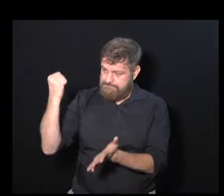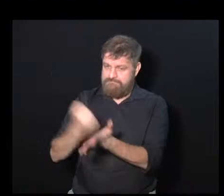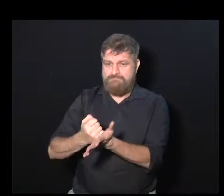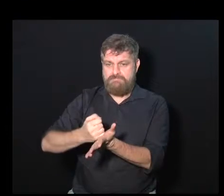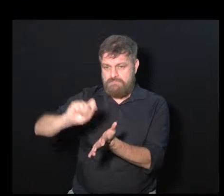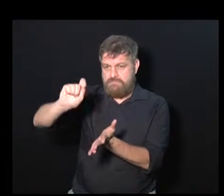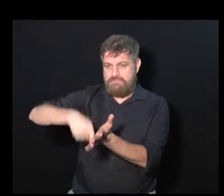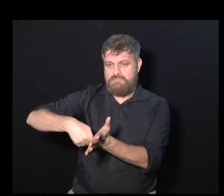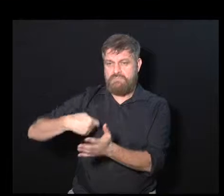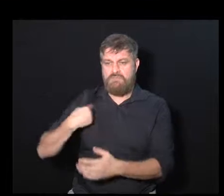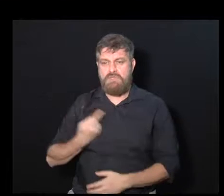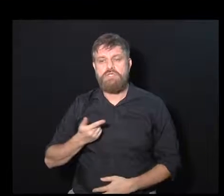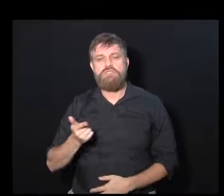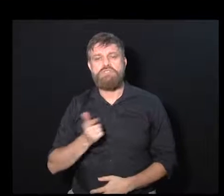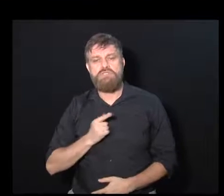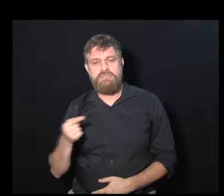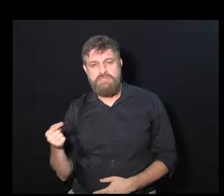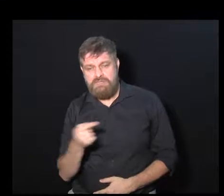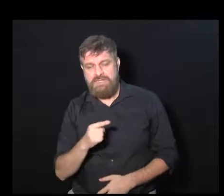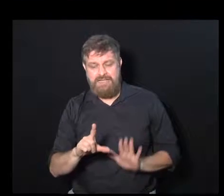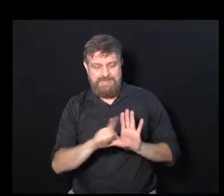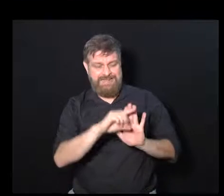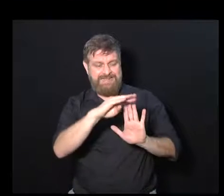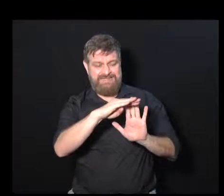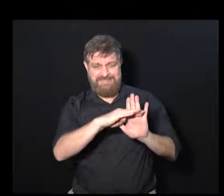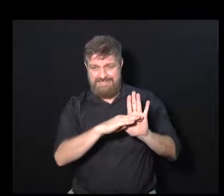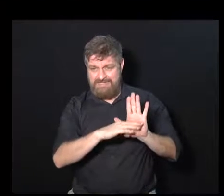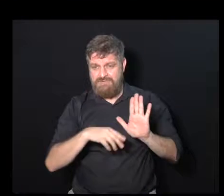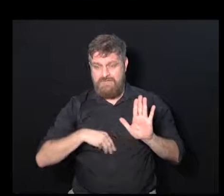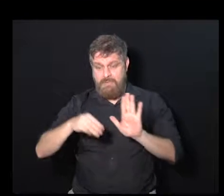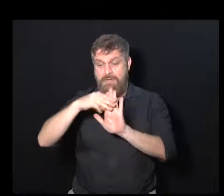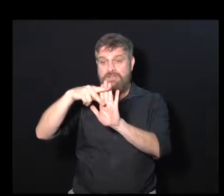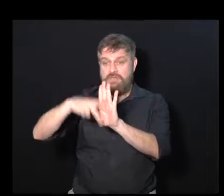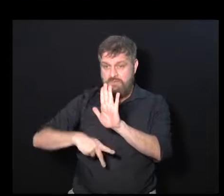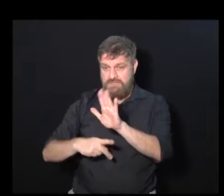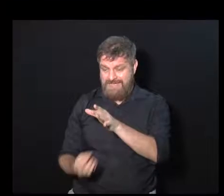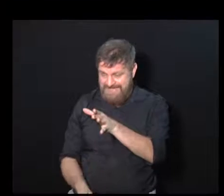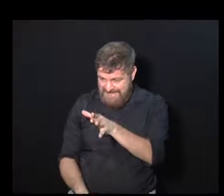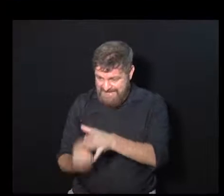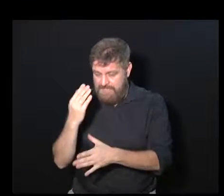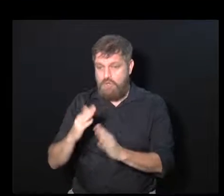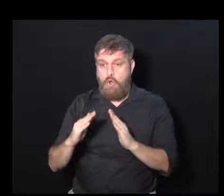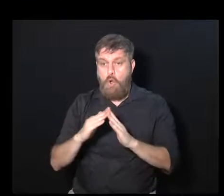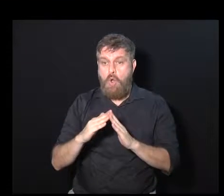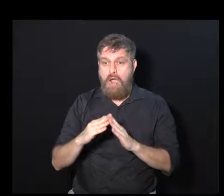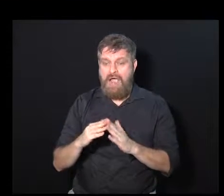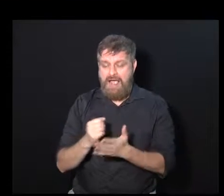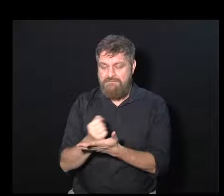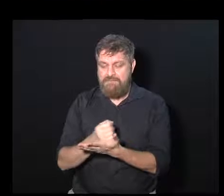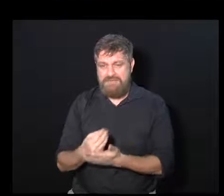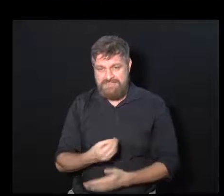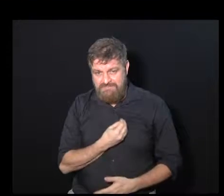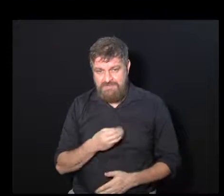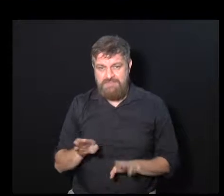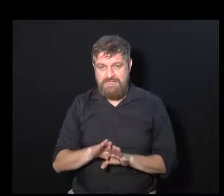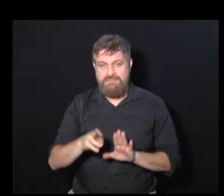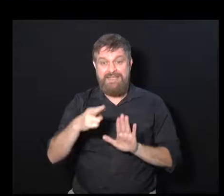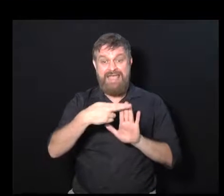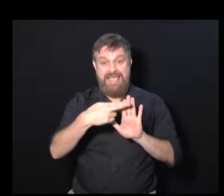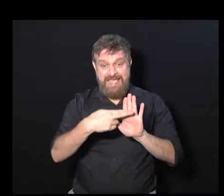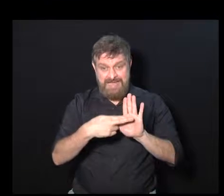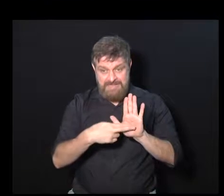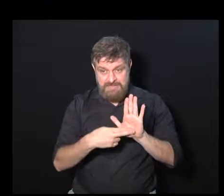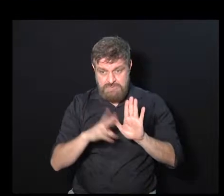tem na legislação uma portaria que instituiu a farmácia viva e regulamentada pela